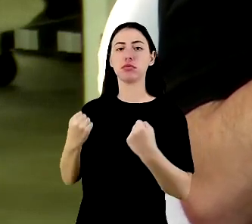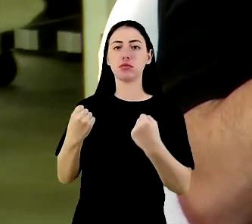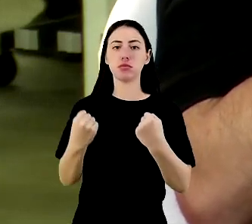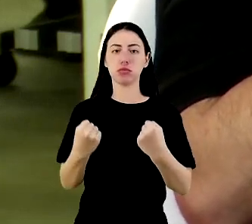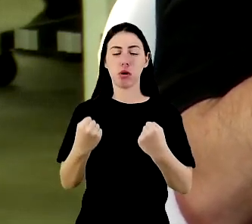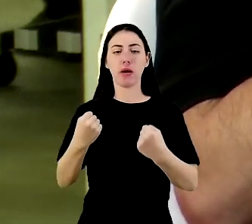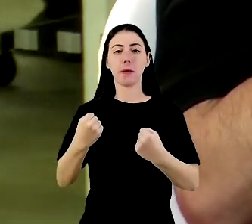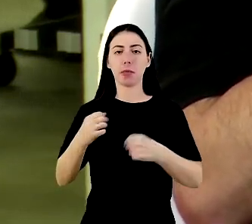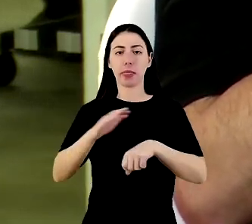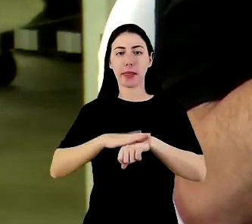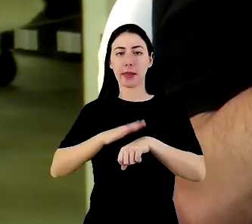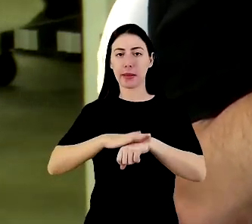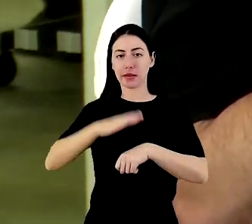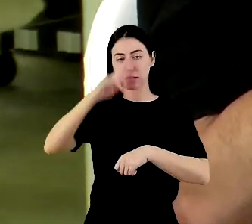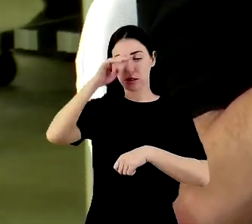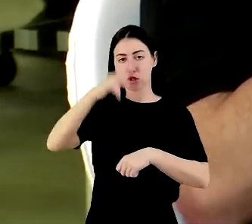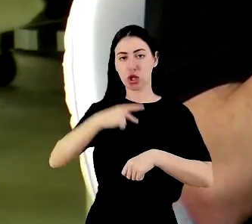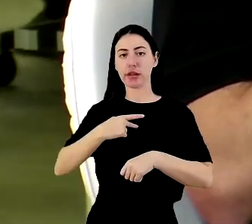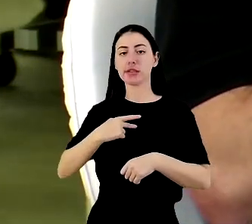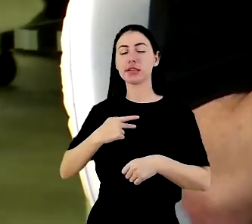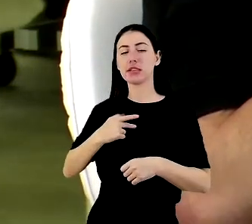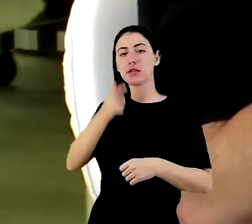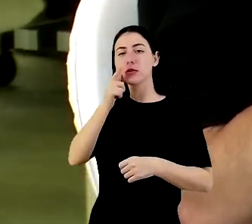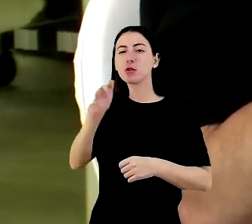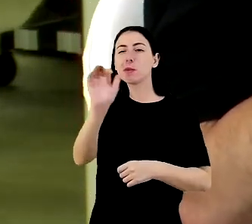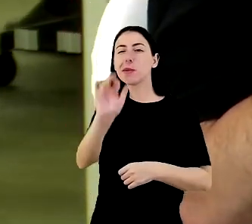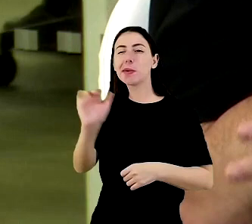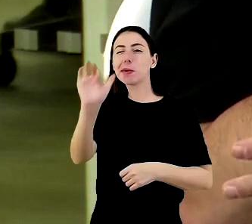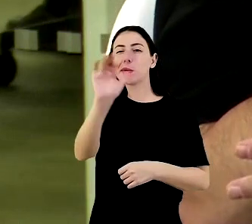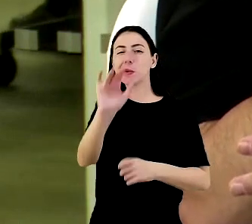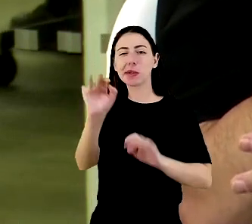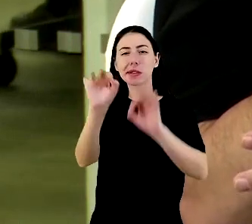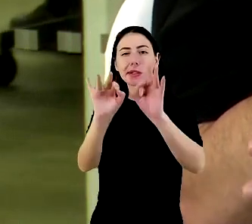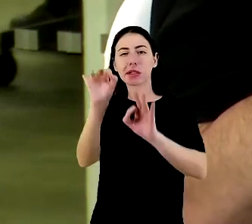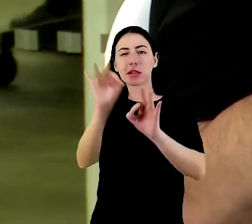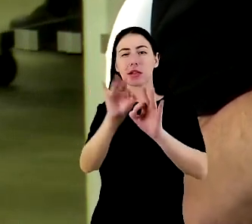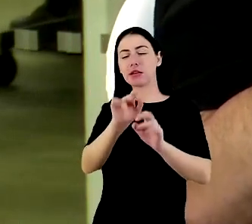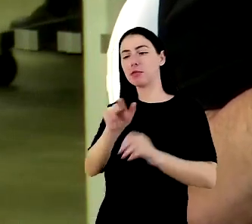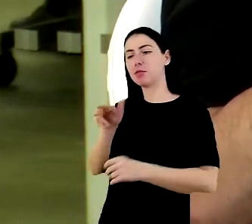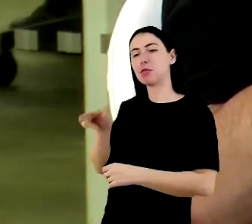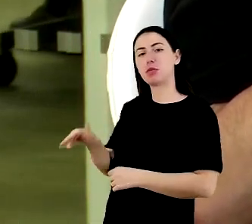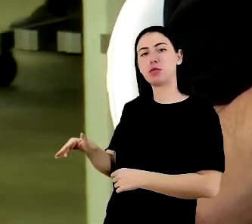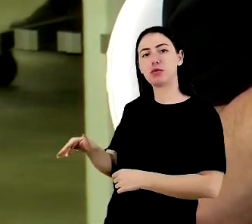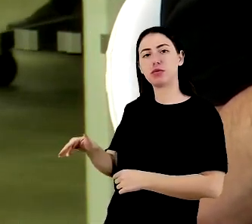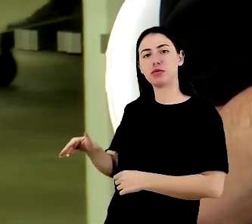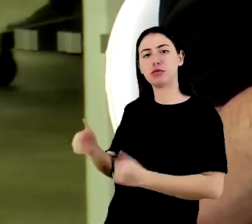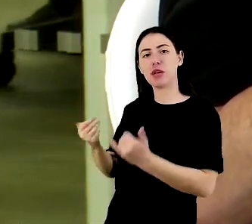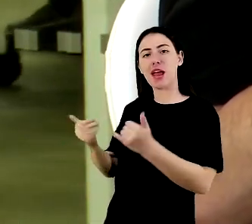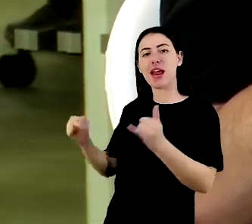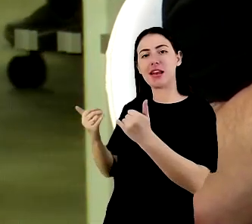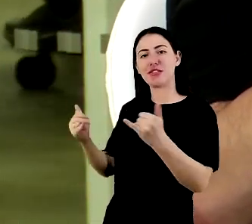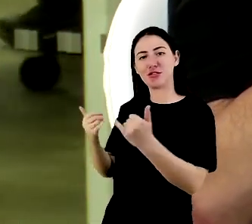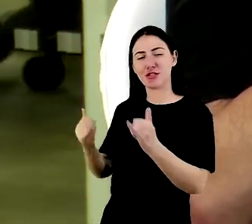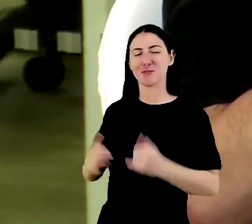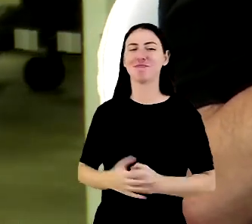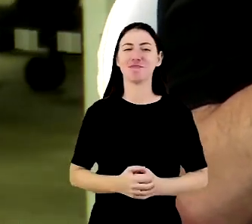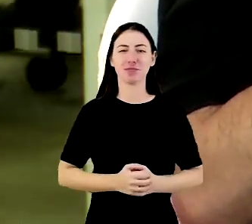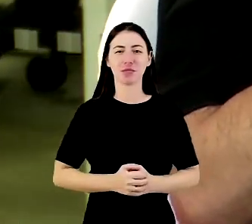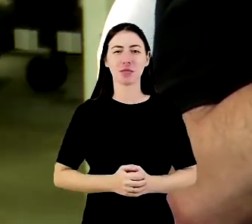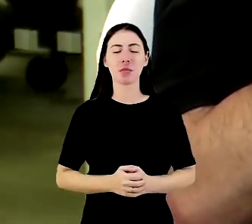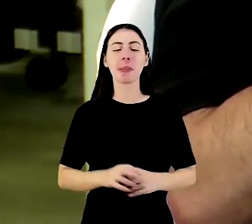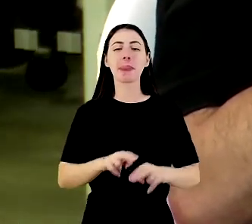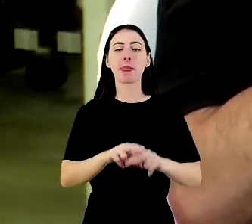aplicativo. Então, seja via Shellbox ou via Shell Recharge Tupinambá, hoje o abastecimento 100%